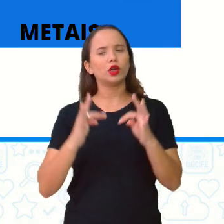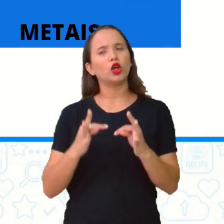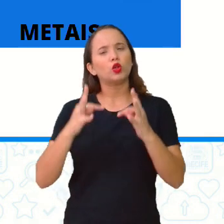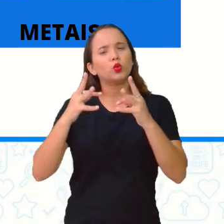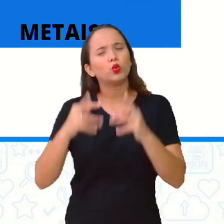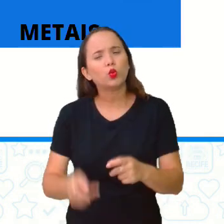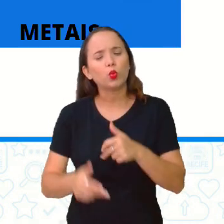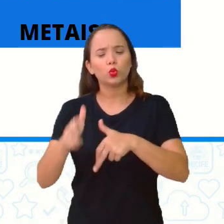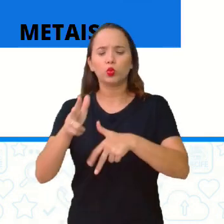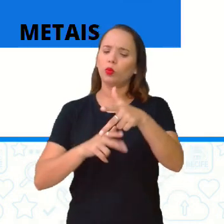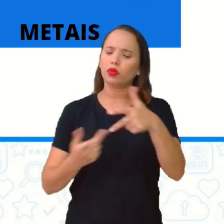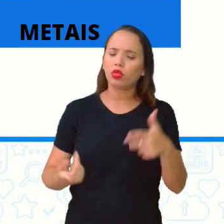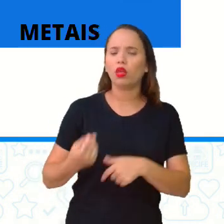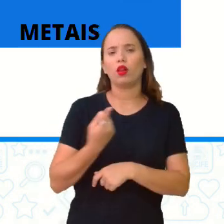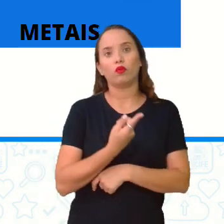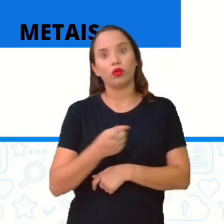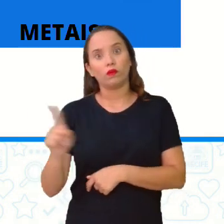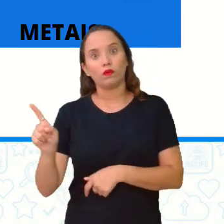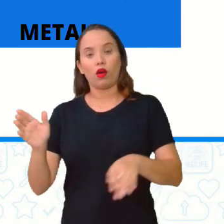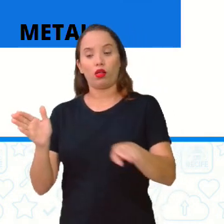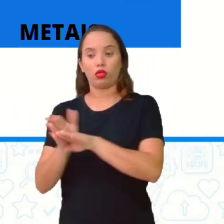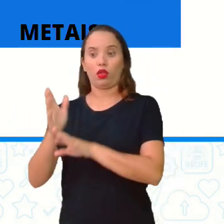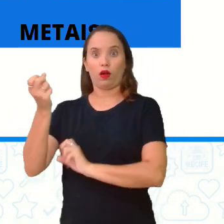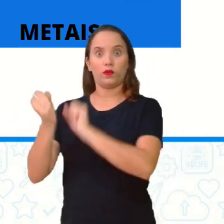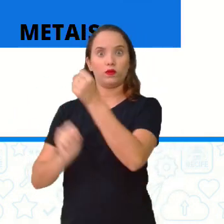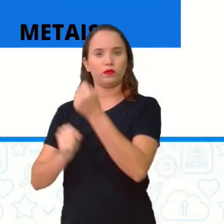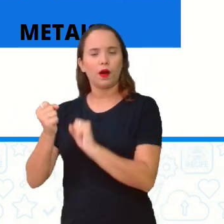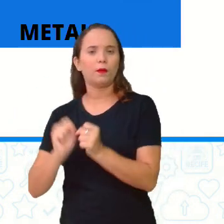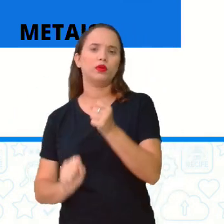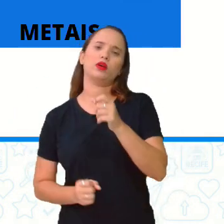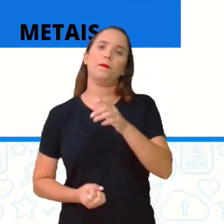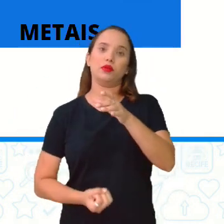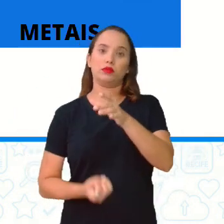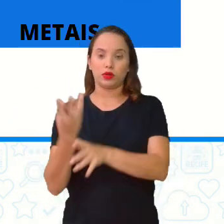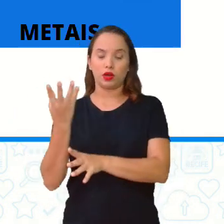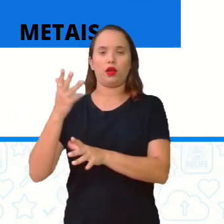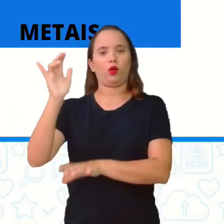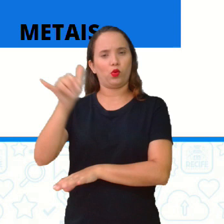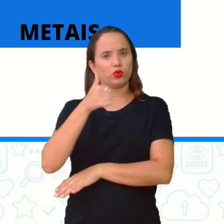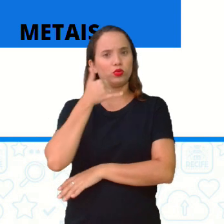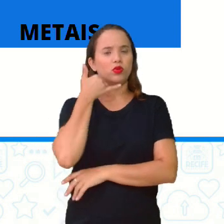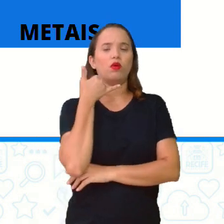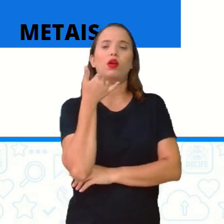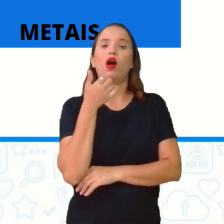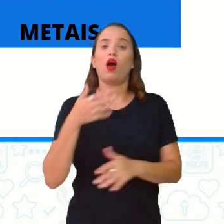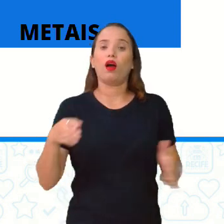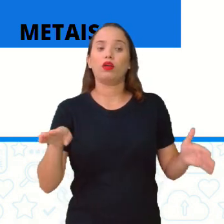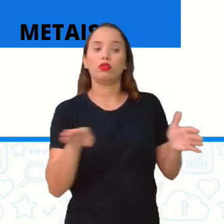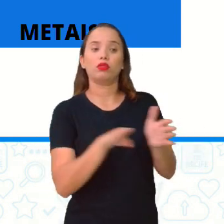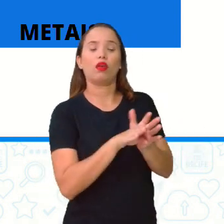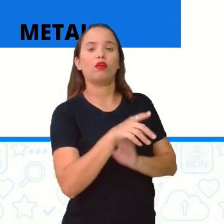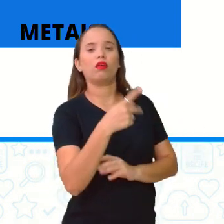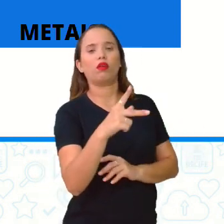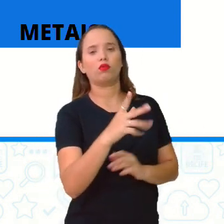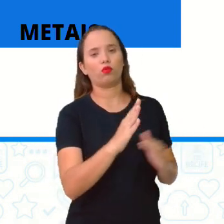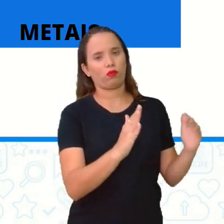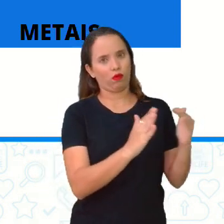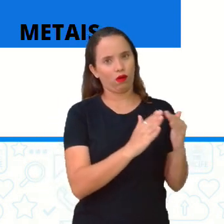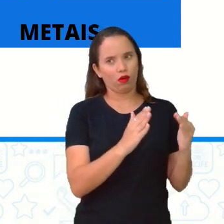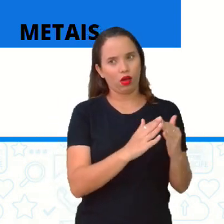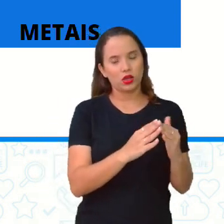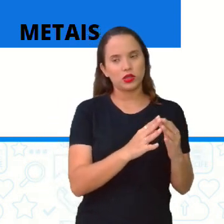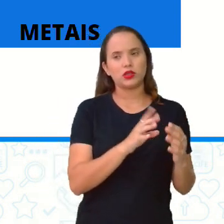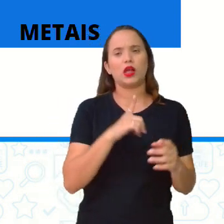que vai para a indústria, onde vai ser fabricado o celular, até ele estar aí prontinho, é